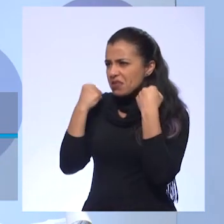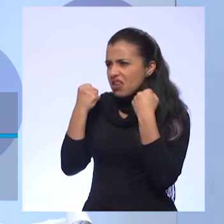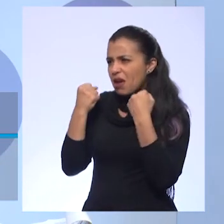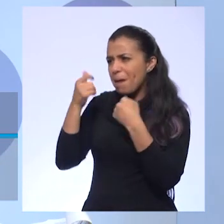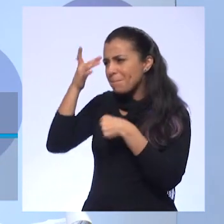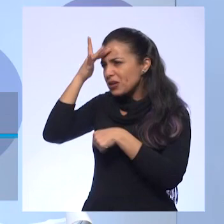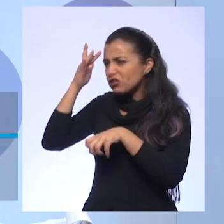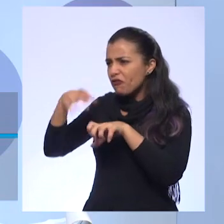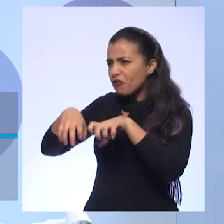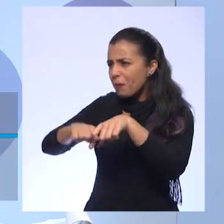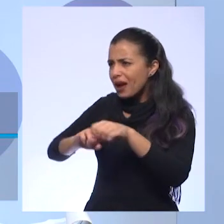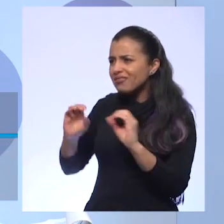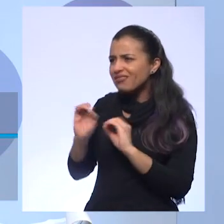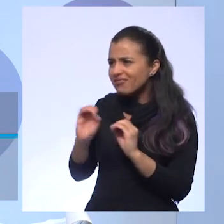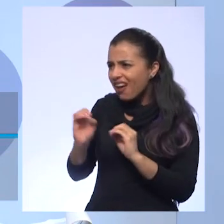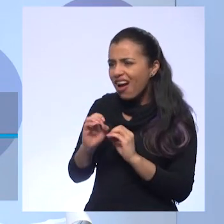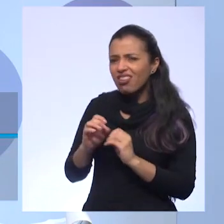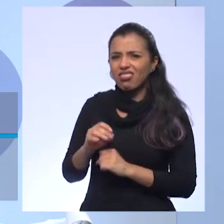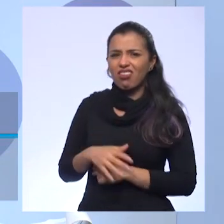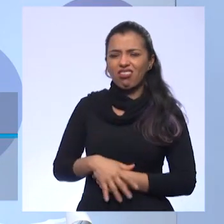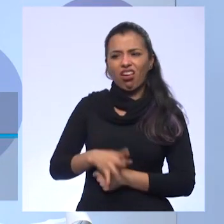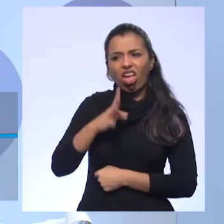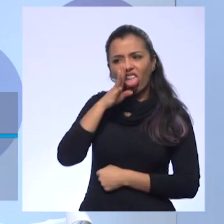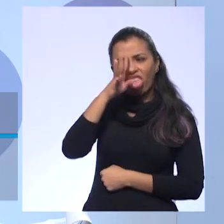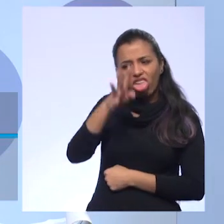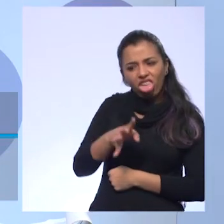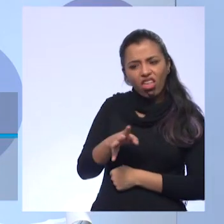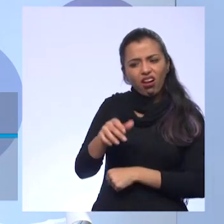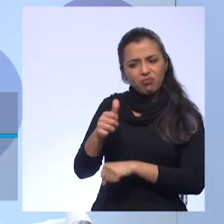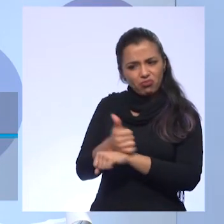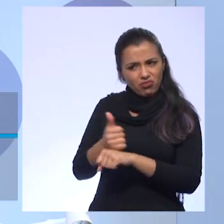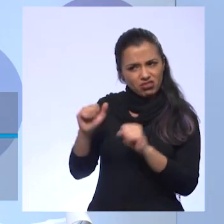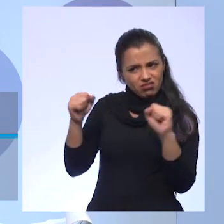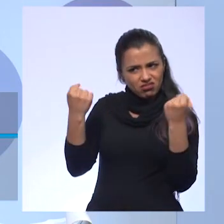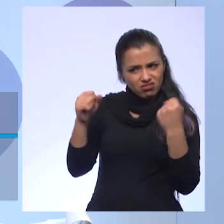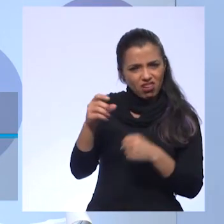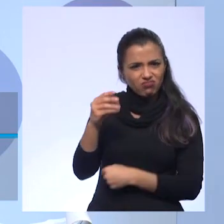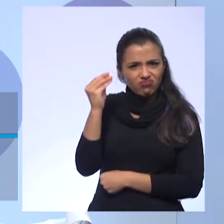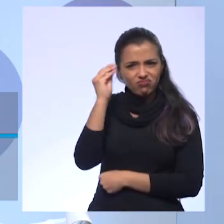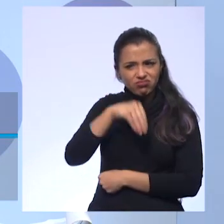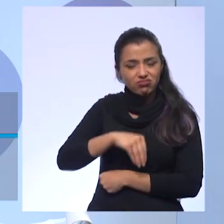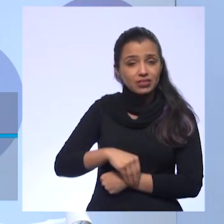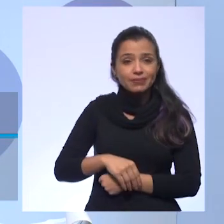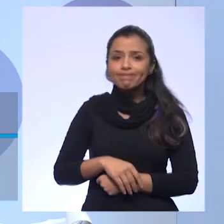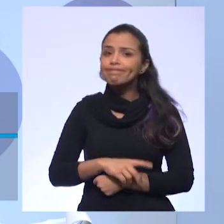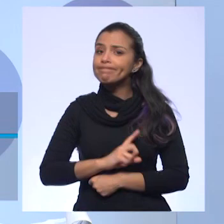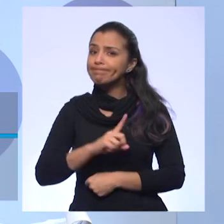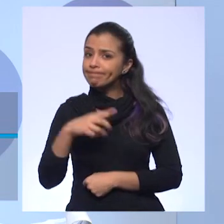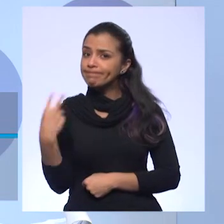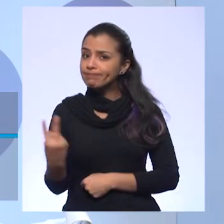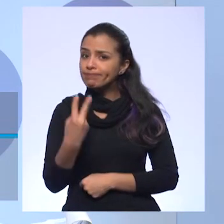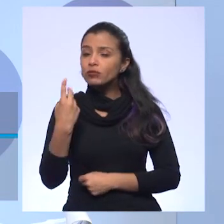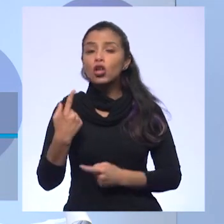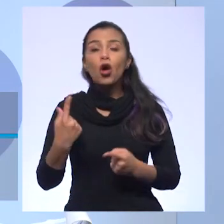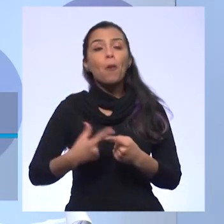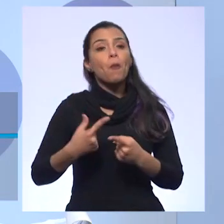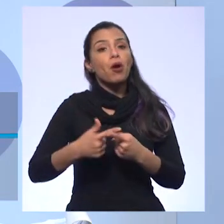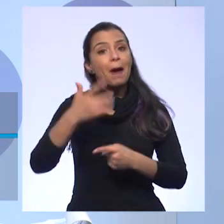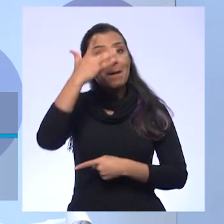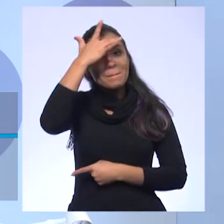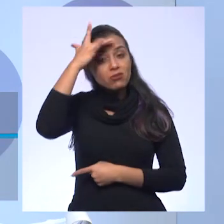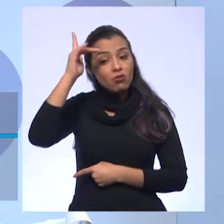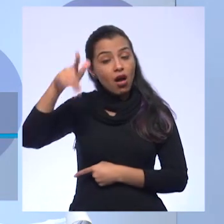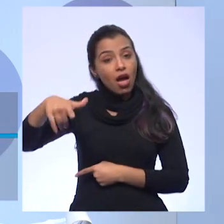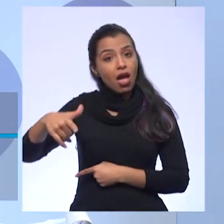né? E a gente tem que dar valorização a quem estudou, porque quando você faz exercício com um profissional de educação física, que é um profissional de